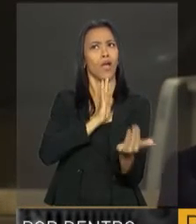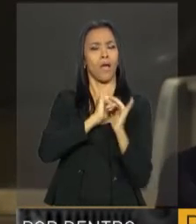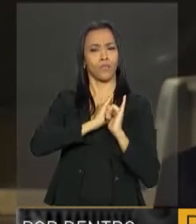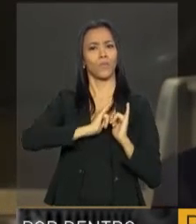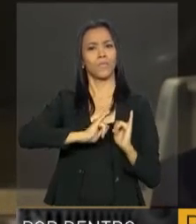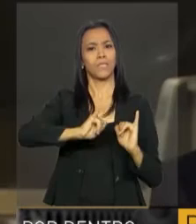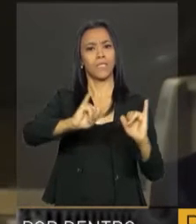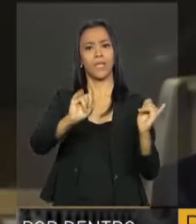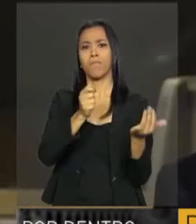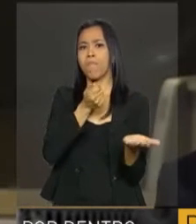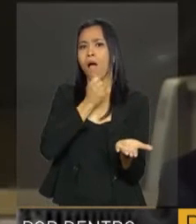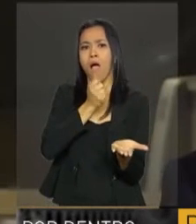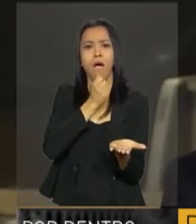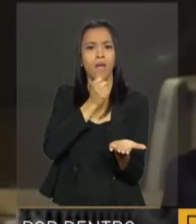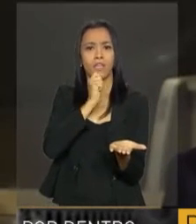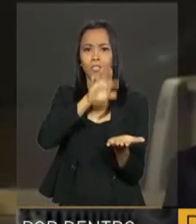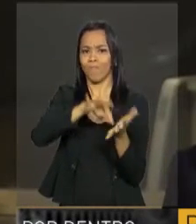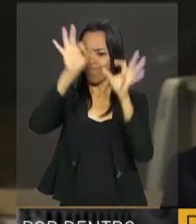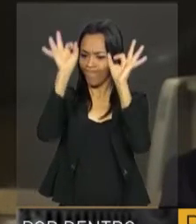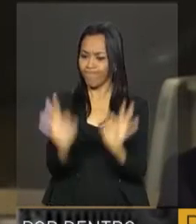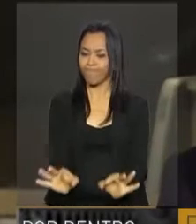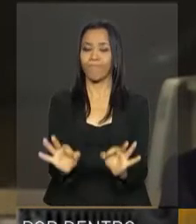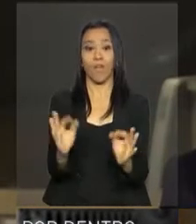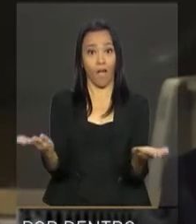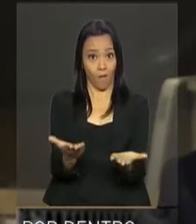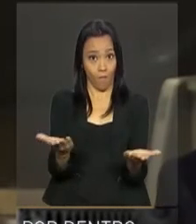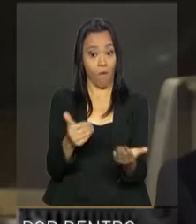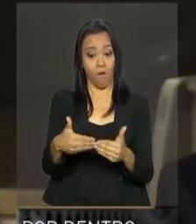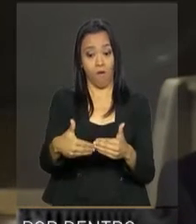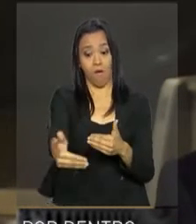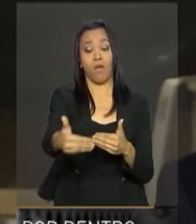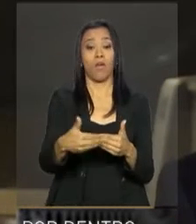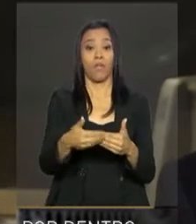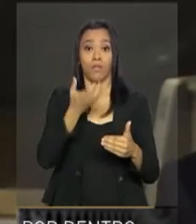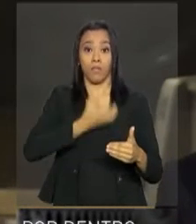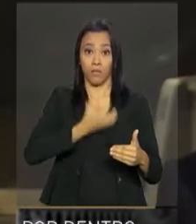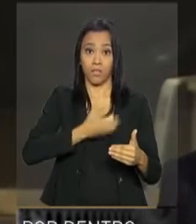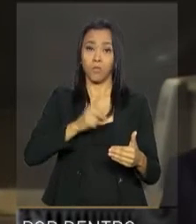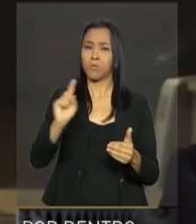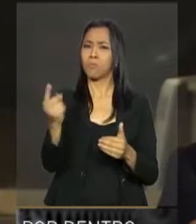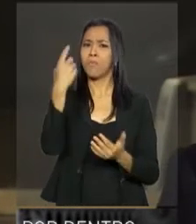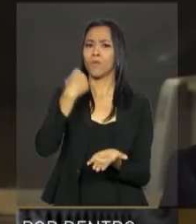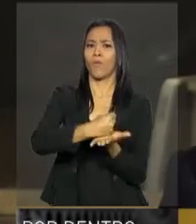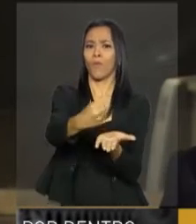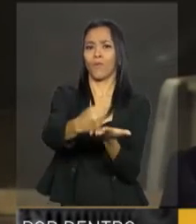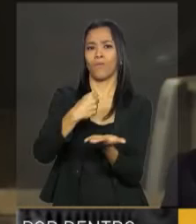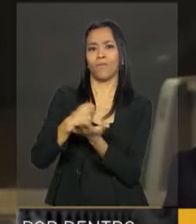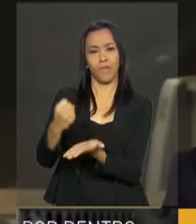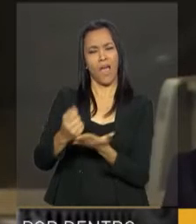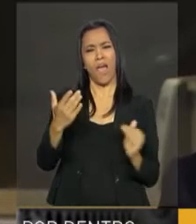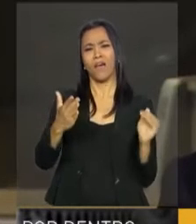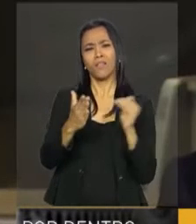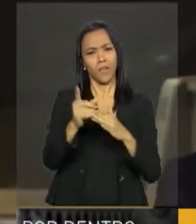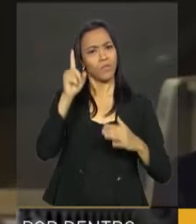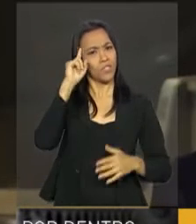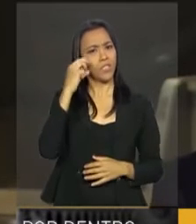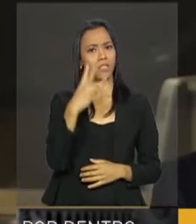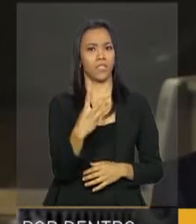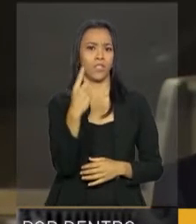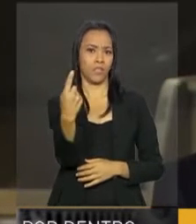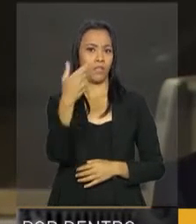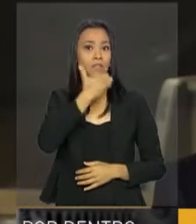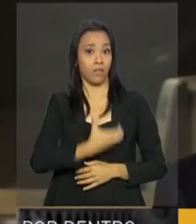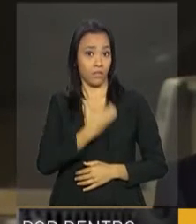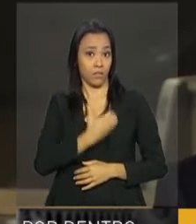tinha havido a execução. Nós assinamos agora em dezembro os primeiros contratos. Até o dia 31 de dezembro